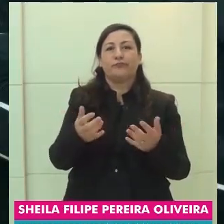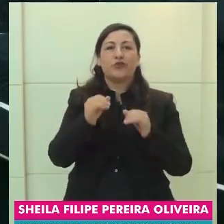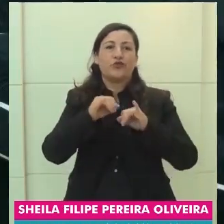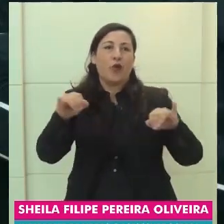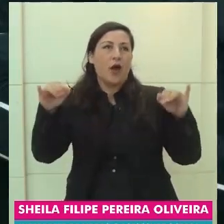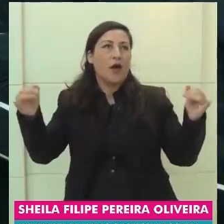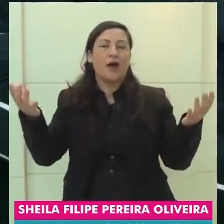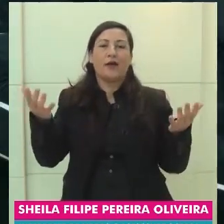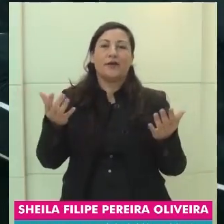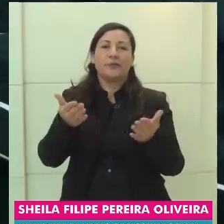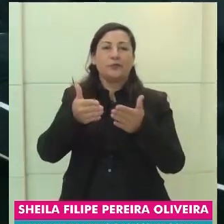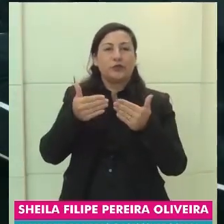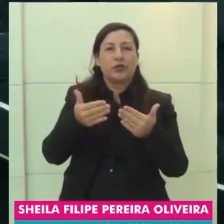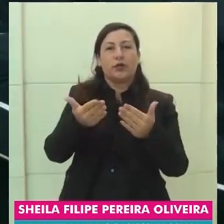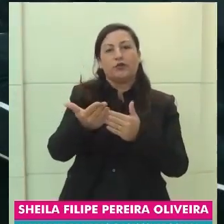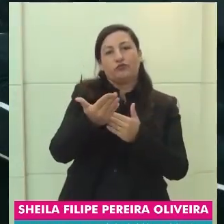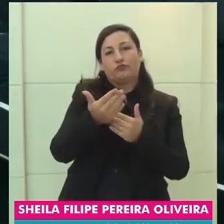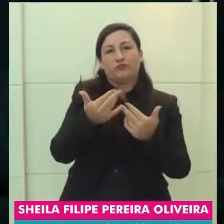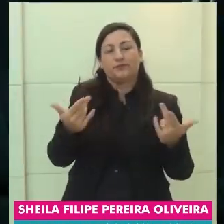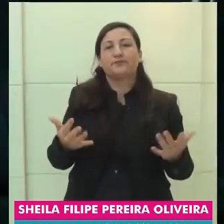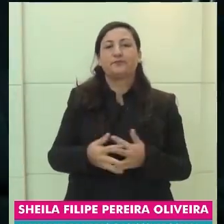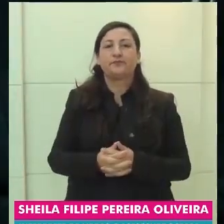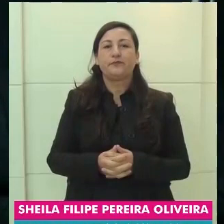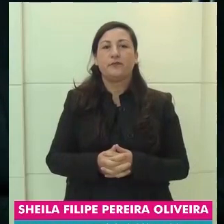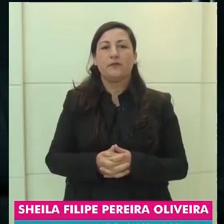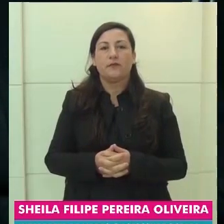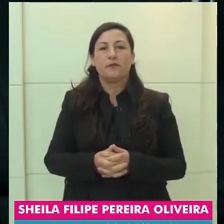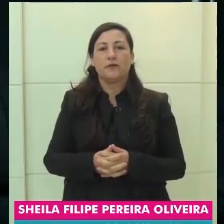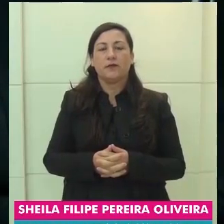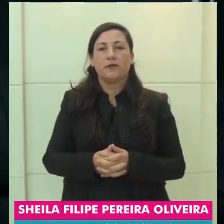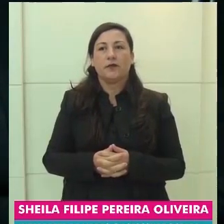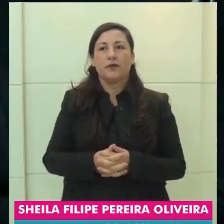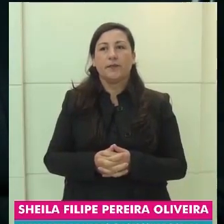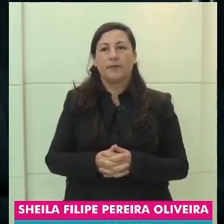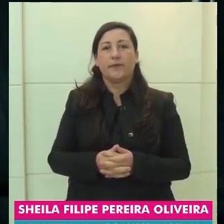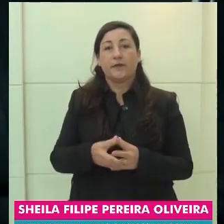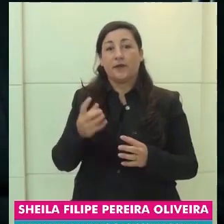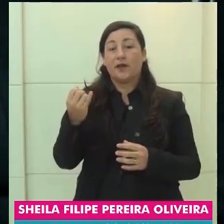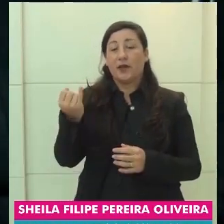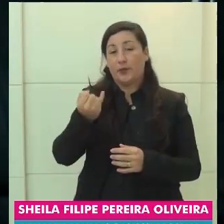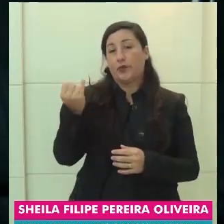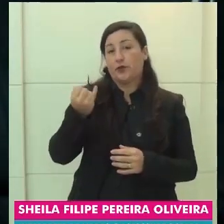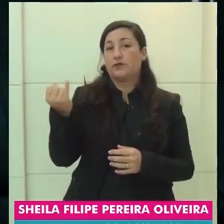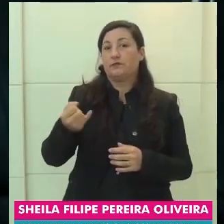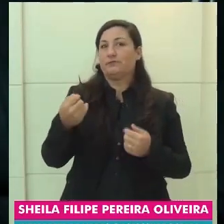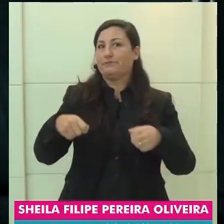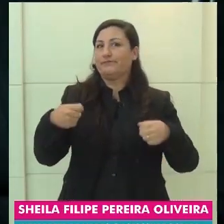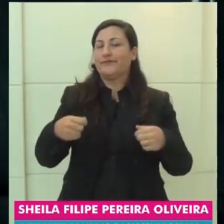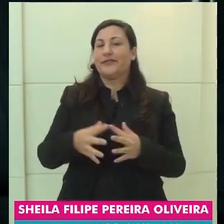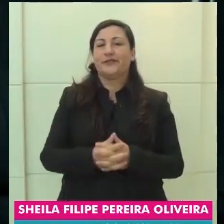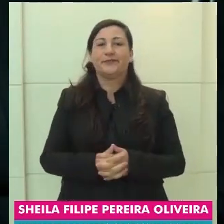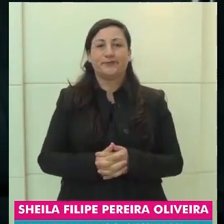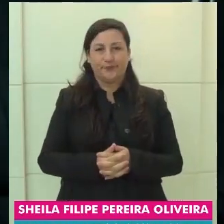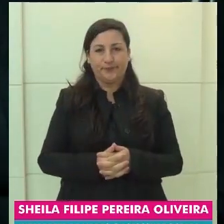Para que a gente não deixe de cumprir também os nossos encargos, né? Que é muito necessário. Tá.